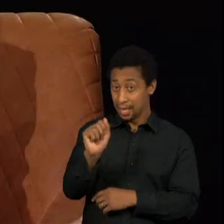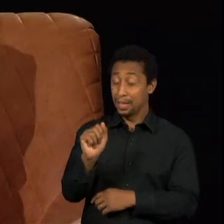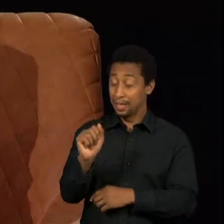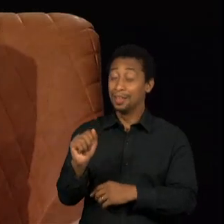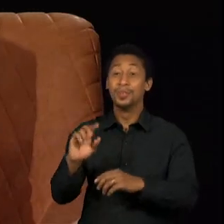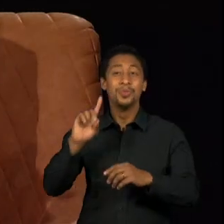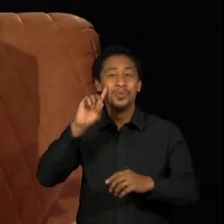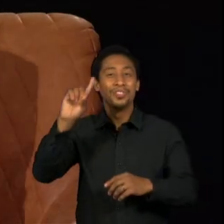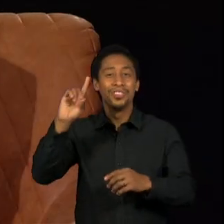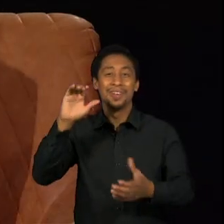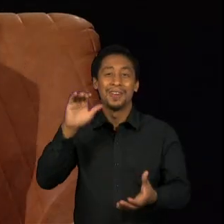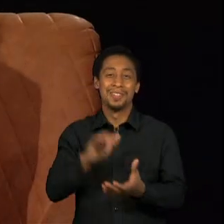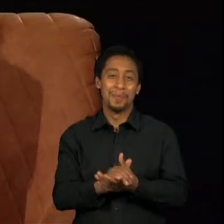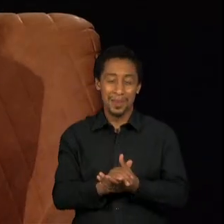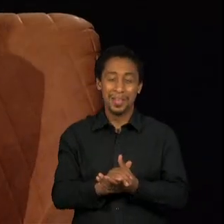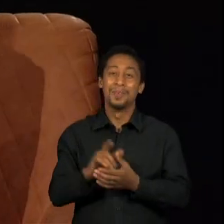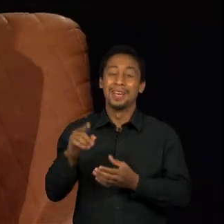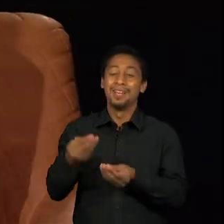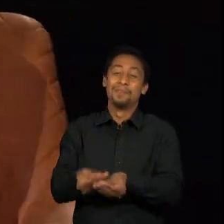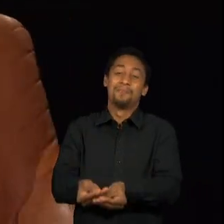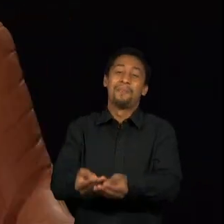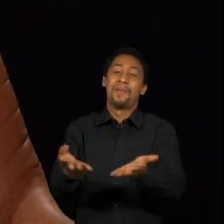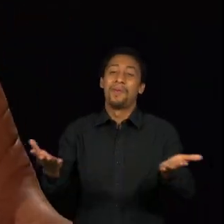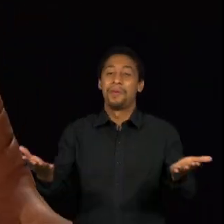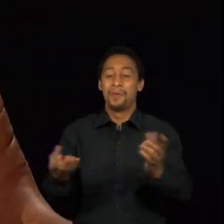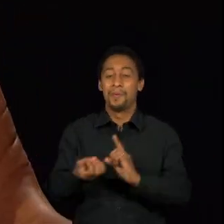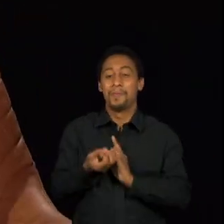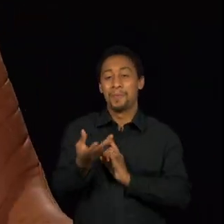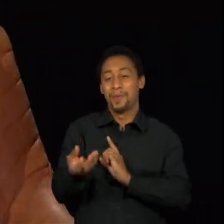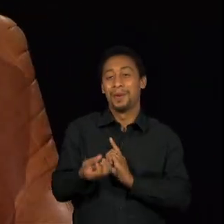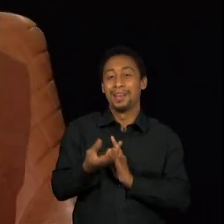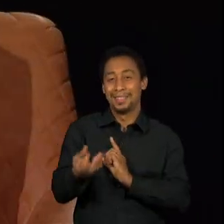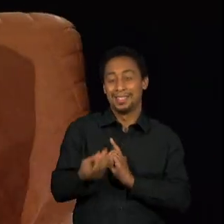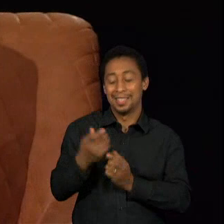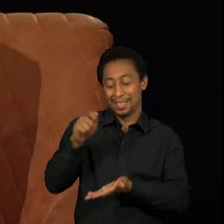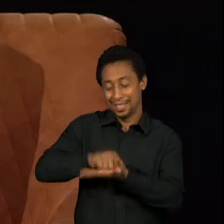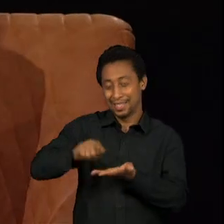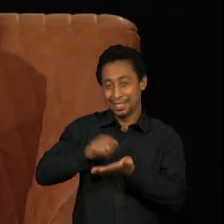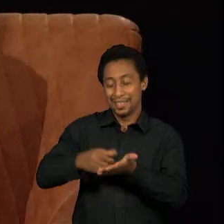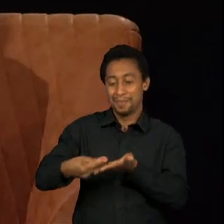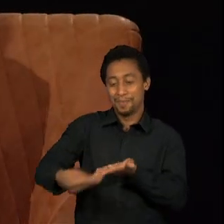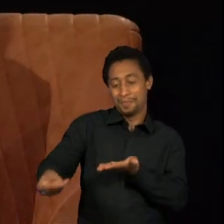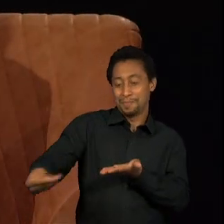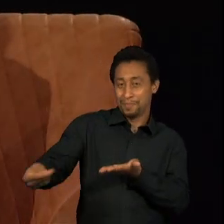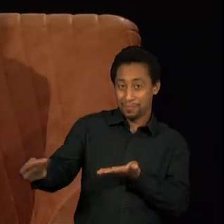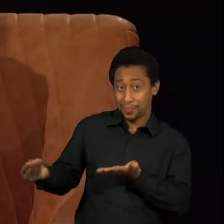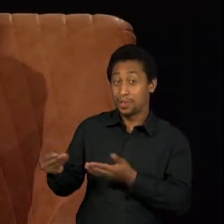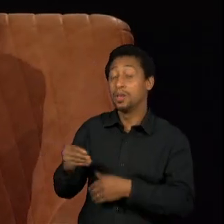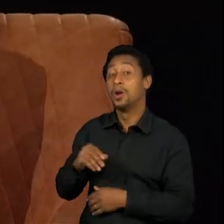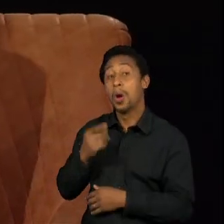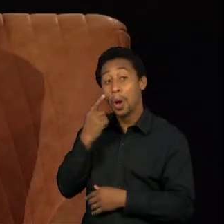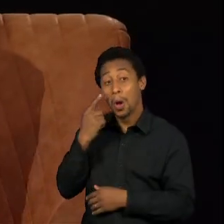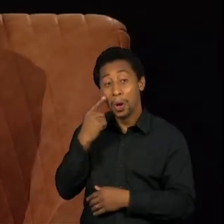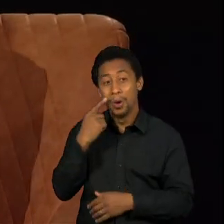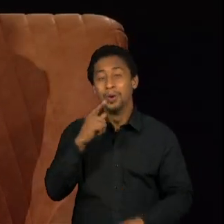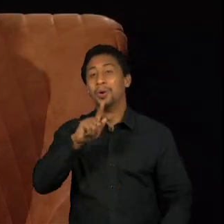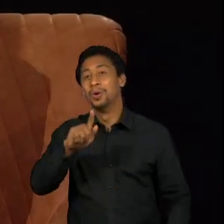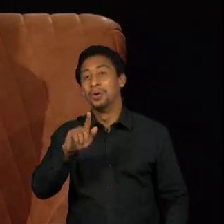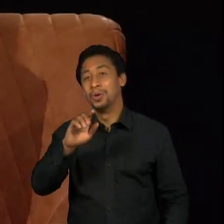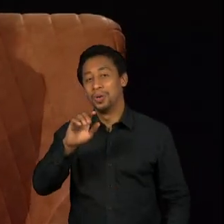casamento incrível, né? Com Jorge Amado como padrinho, né? E toda a Bahia.